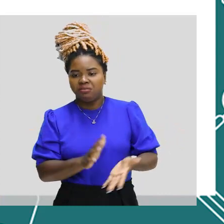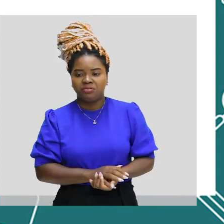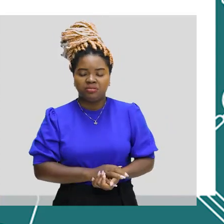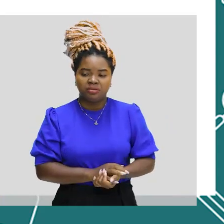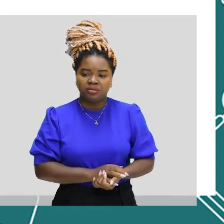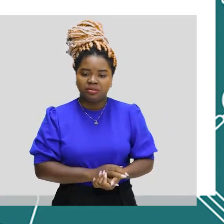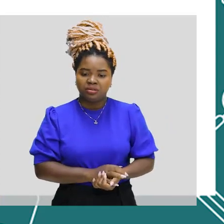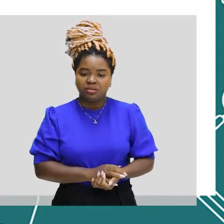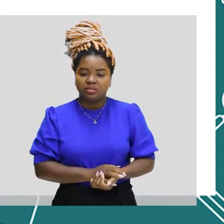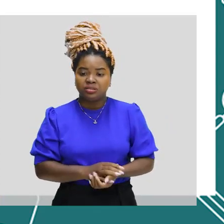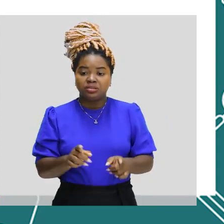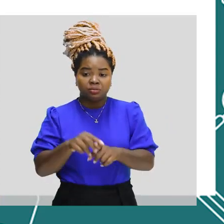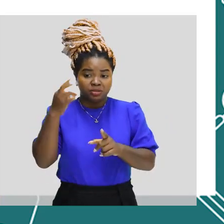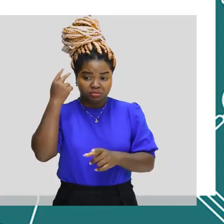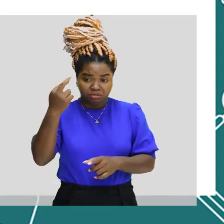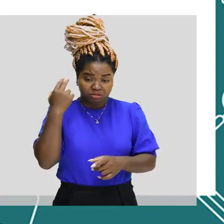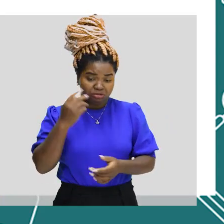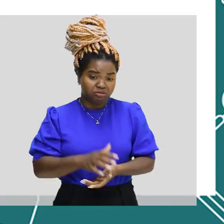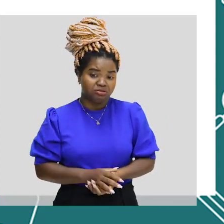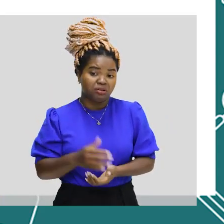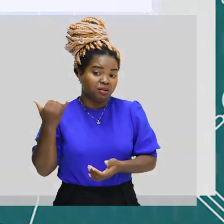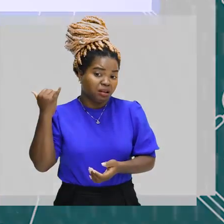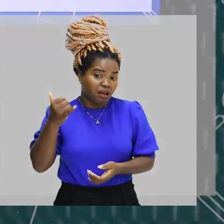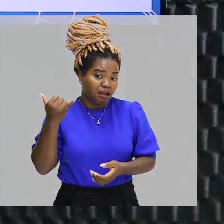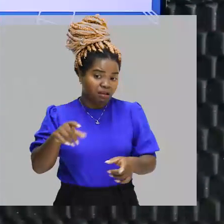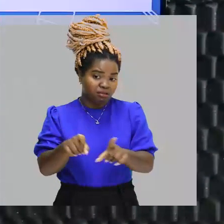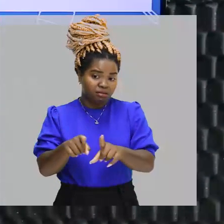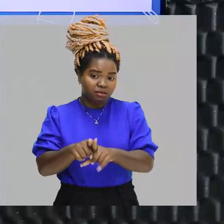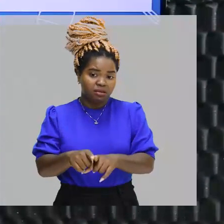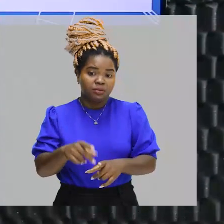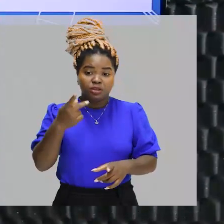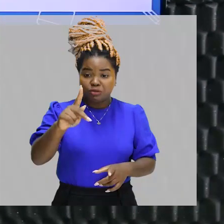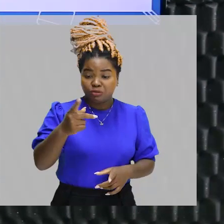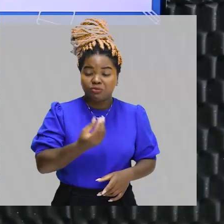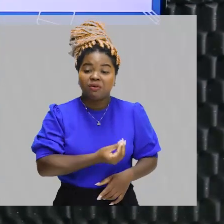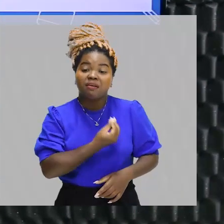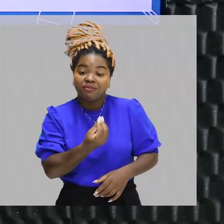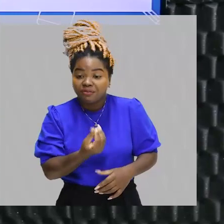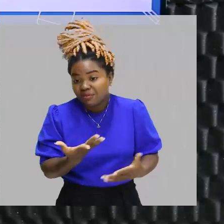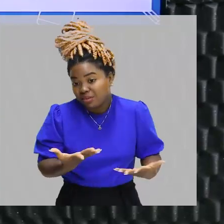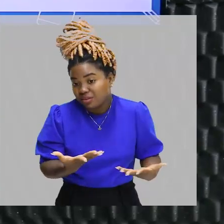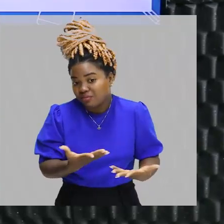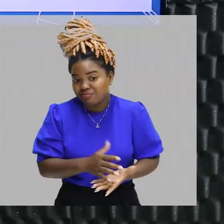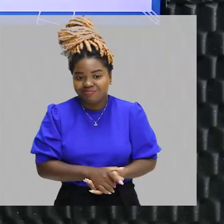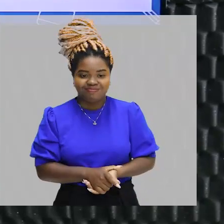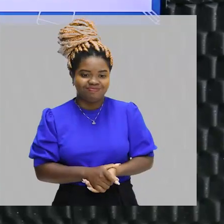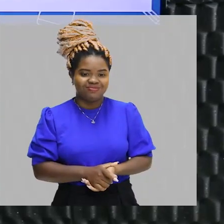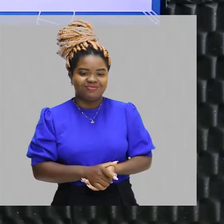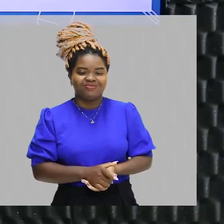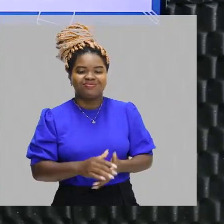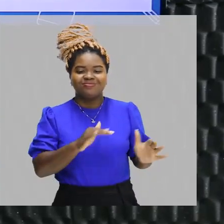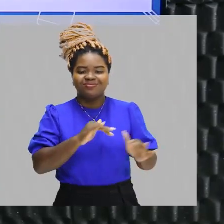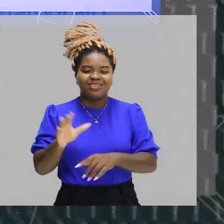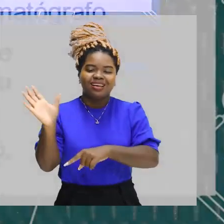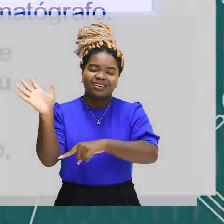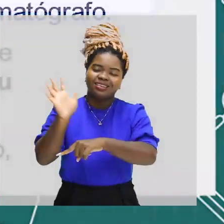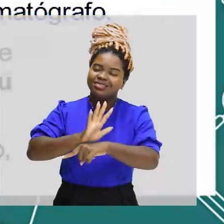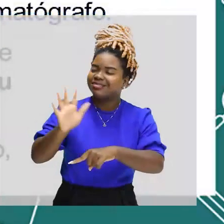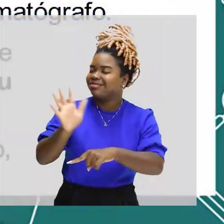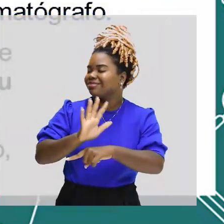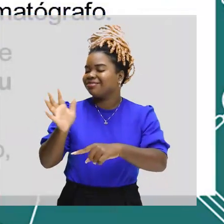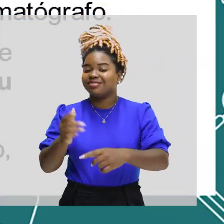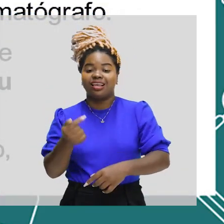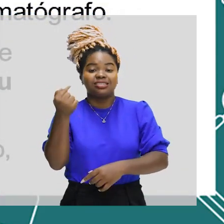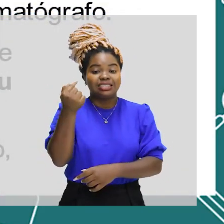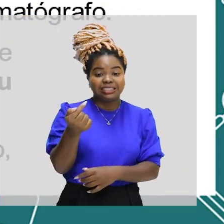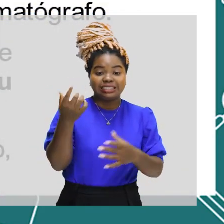literatura conta histórias e narra acontecimentos históricos e pode narrar a tua própria vida ou teu próprio estado emocional. Cinema, a